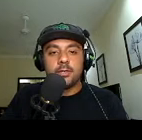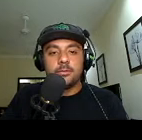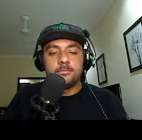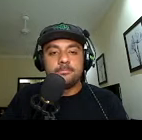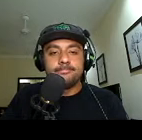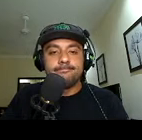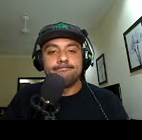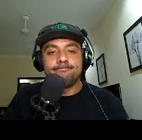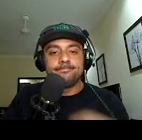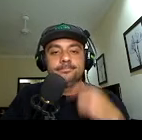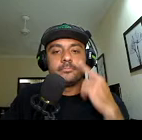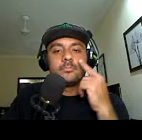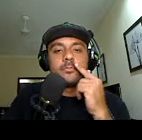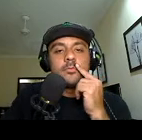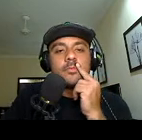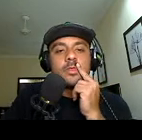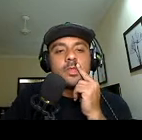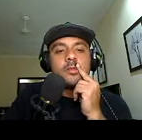tudo bem